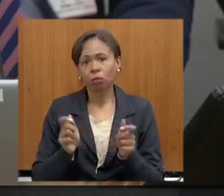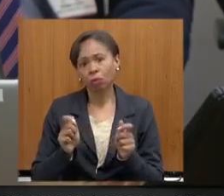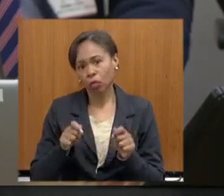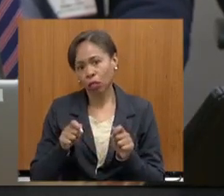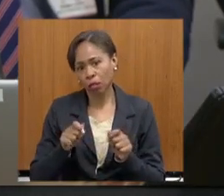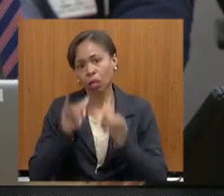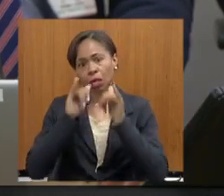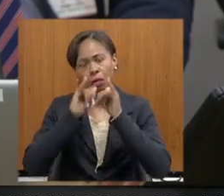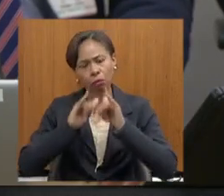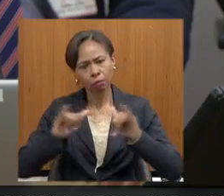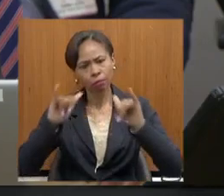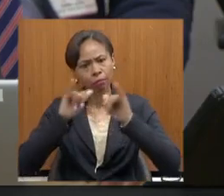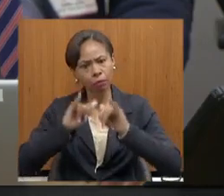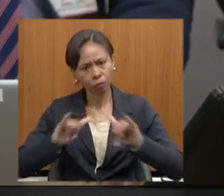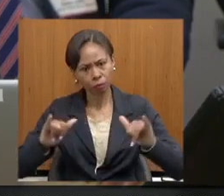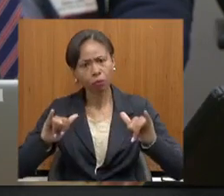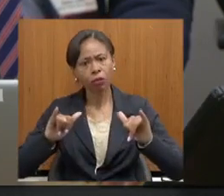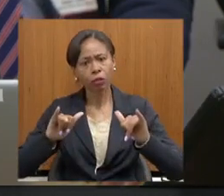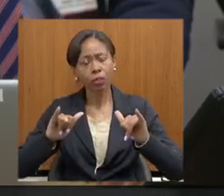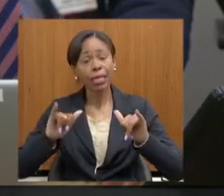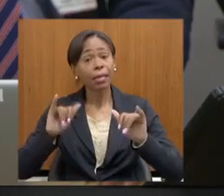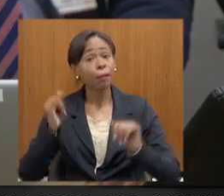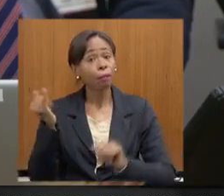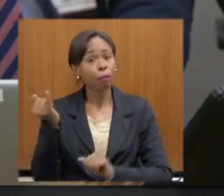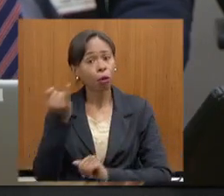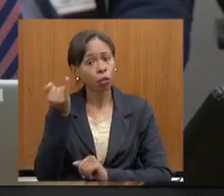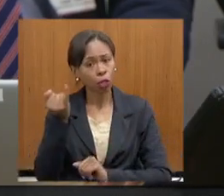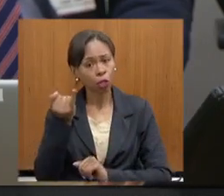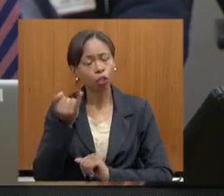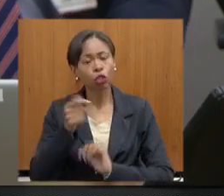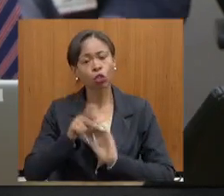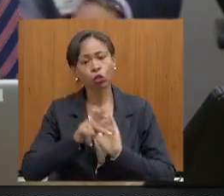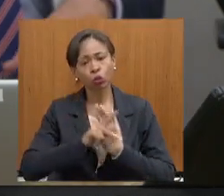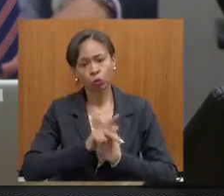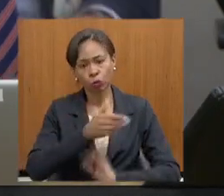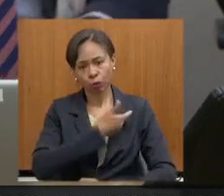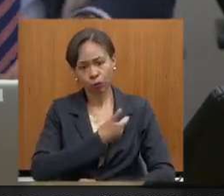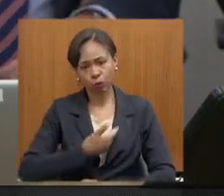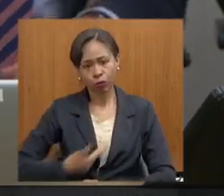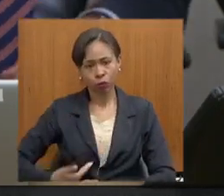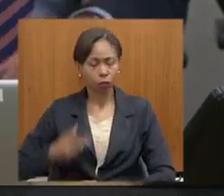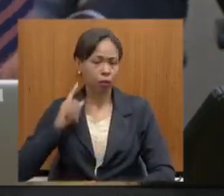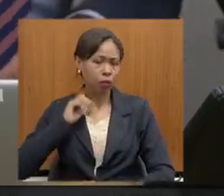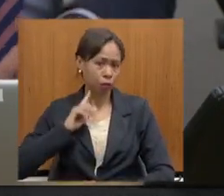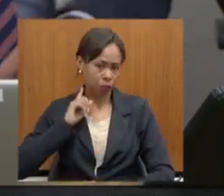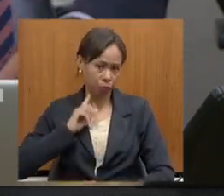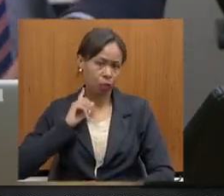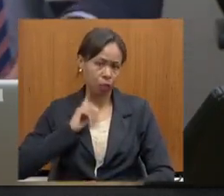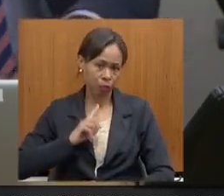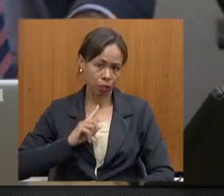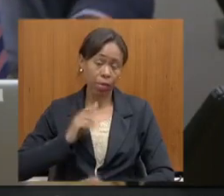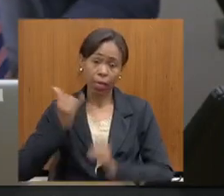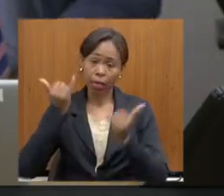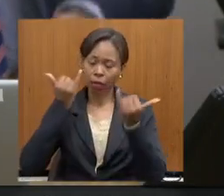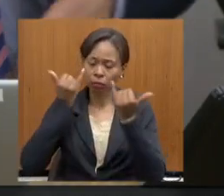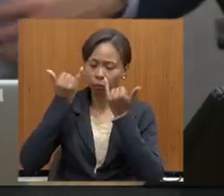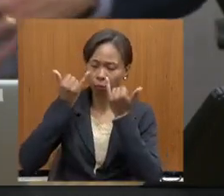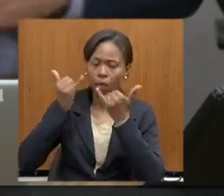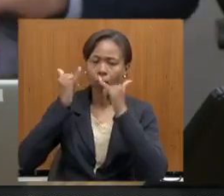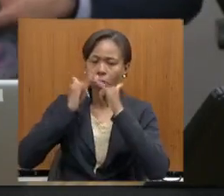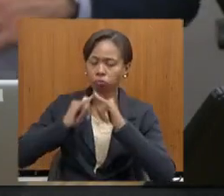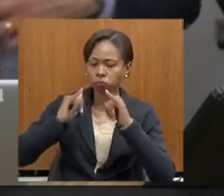informações importantes pelo governo de Minas para que nós possamos ter essas informações